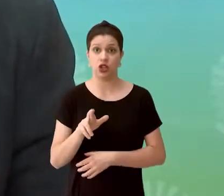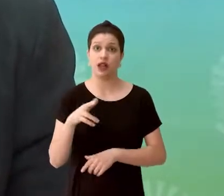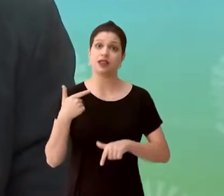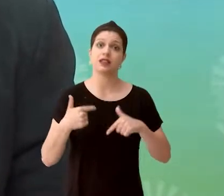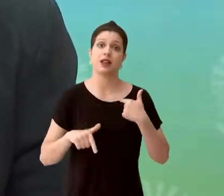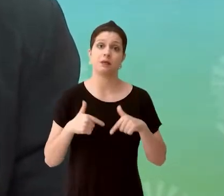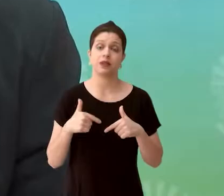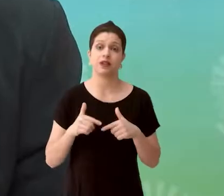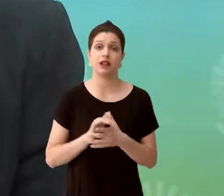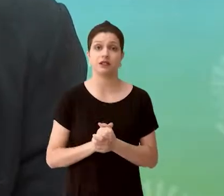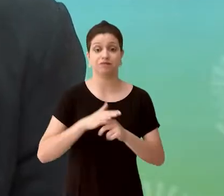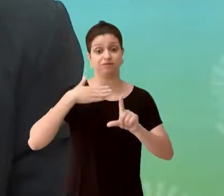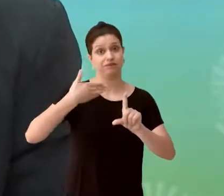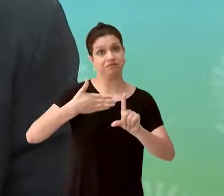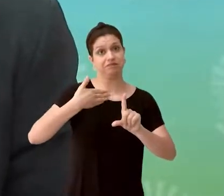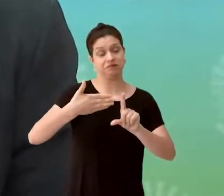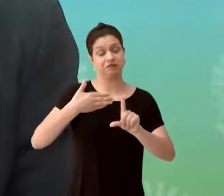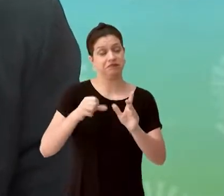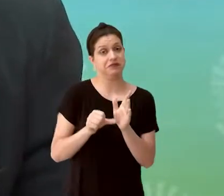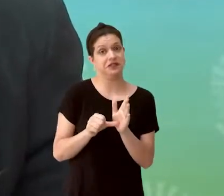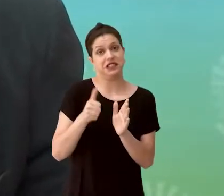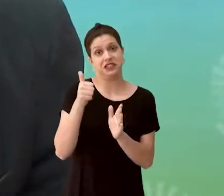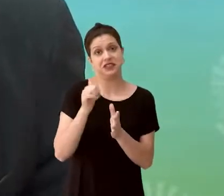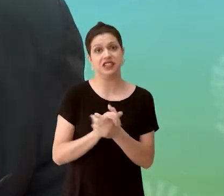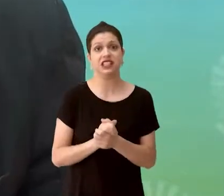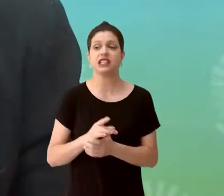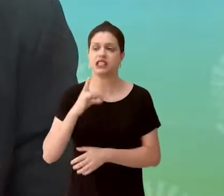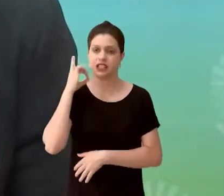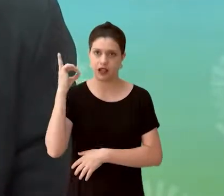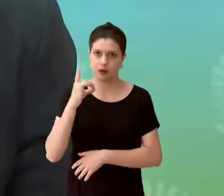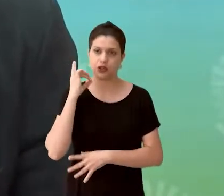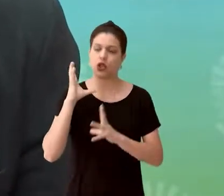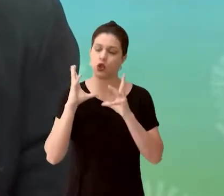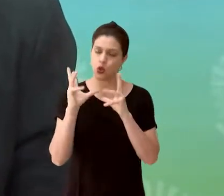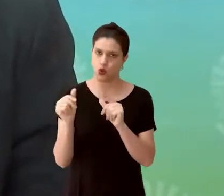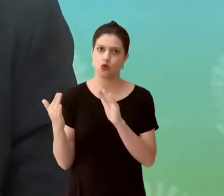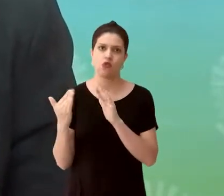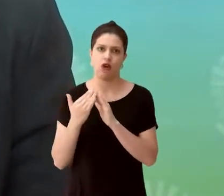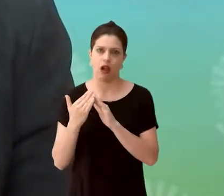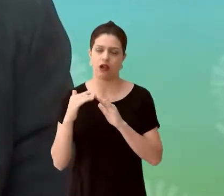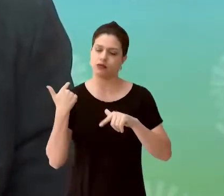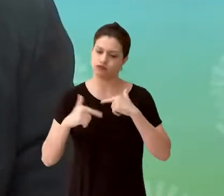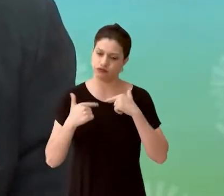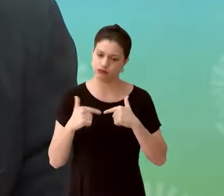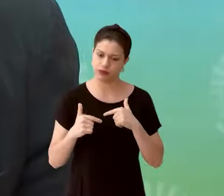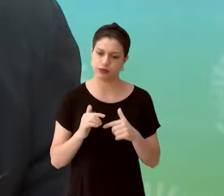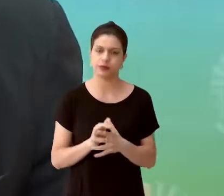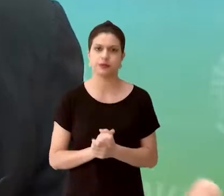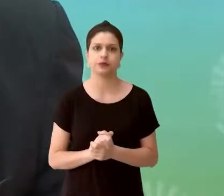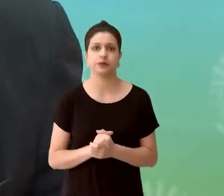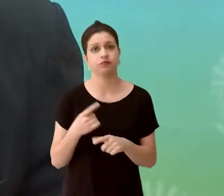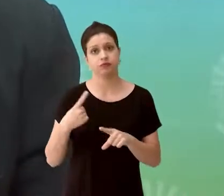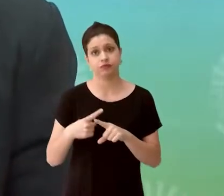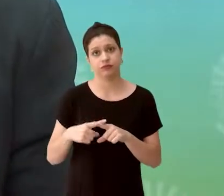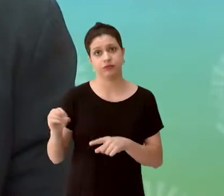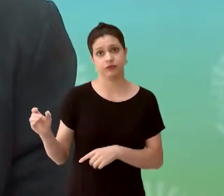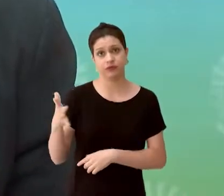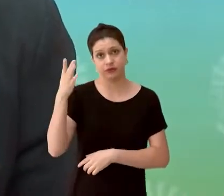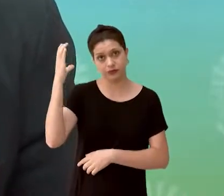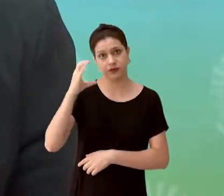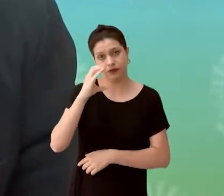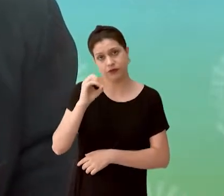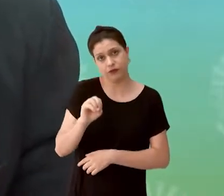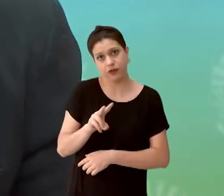histórico, né, a Comissão de Constituição e Justiça trabalhar via online. Os deputados estão todos trabalhando home